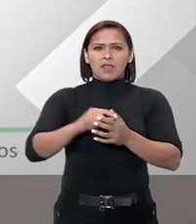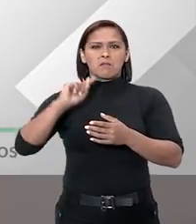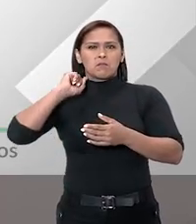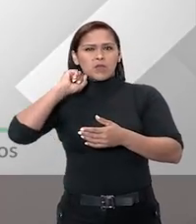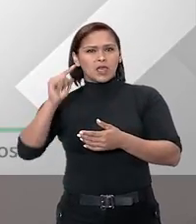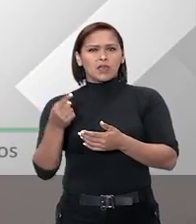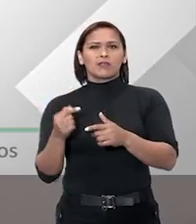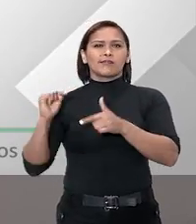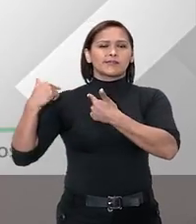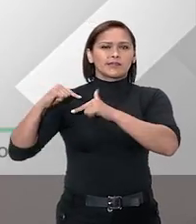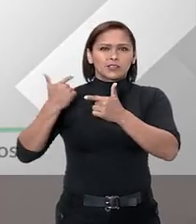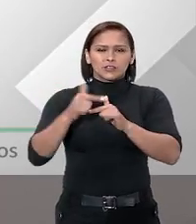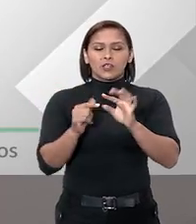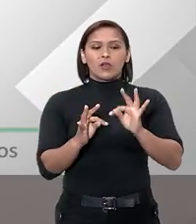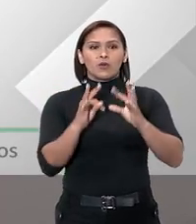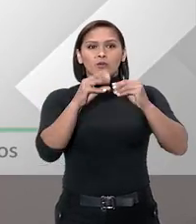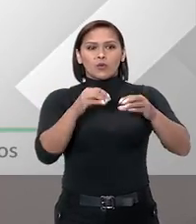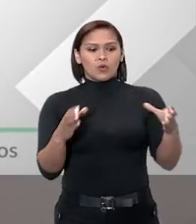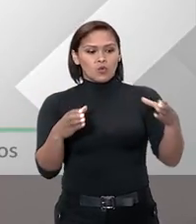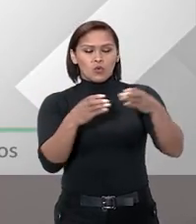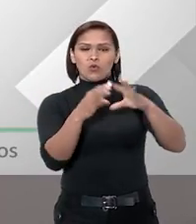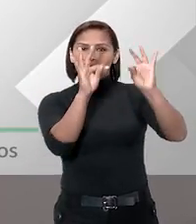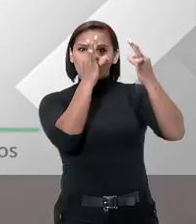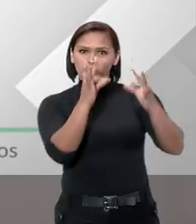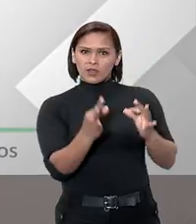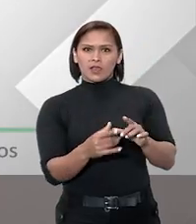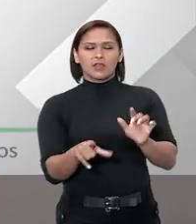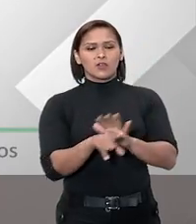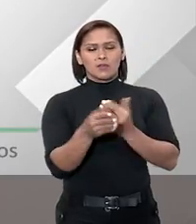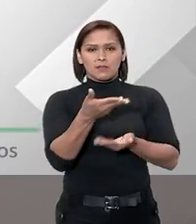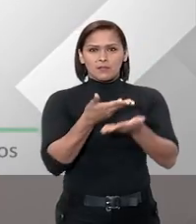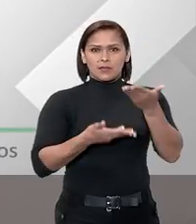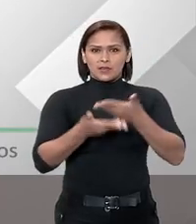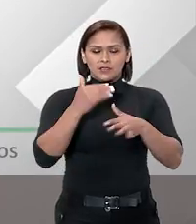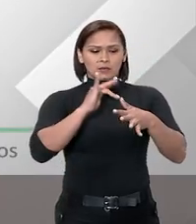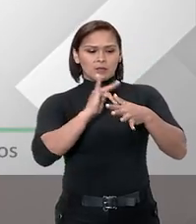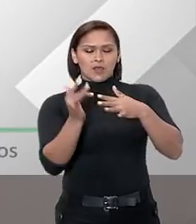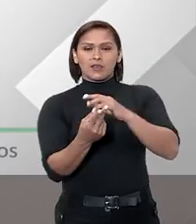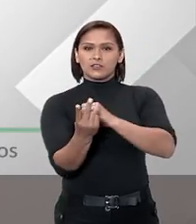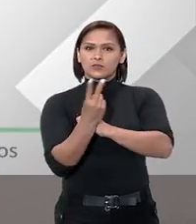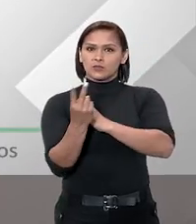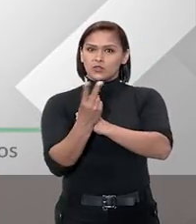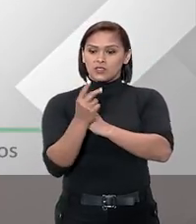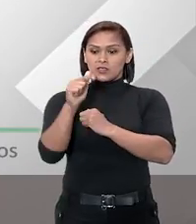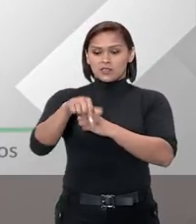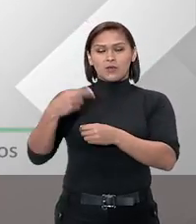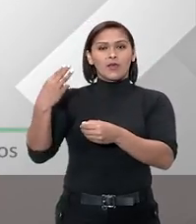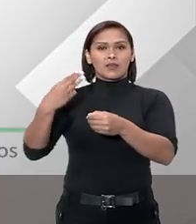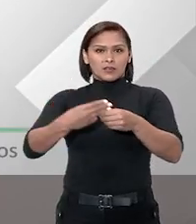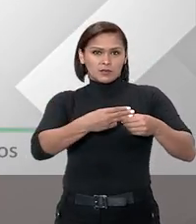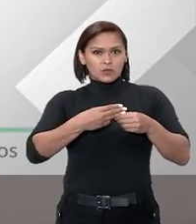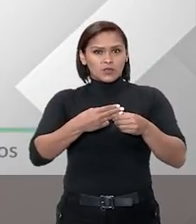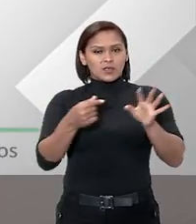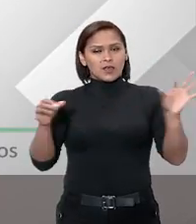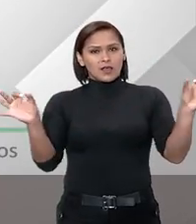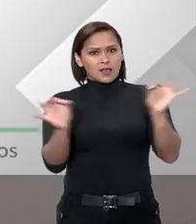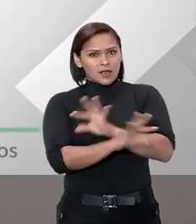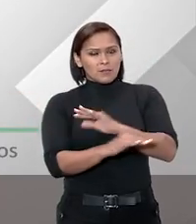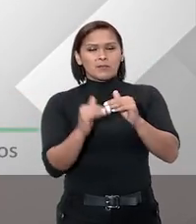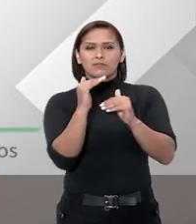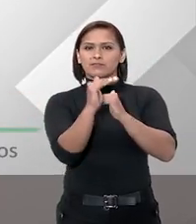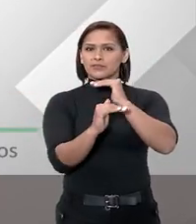Gerais e com toda a equipe técnica que faz parte da minha rede de proteção do meu município, acabamos,